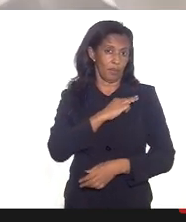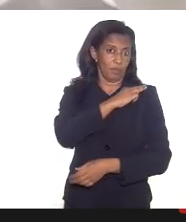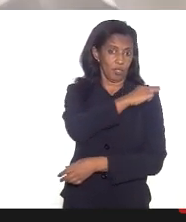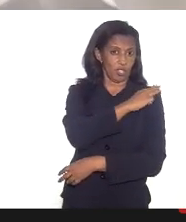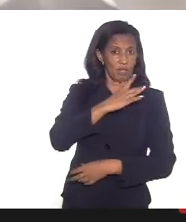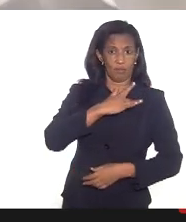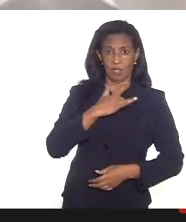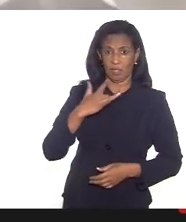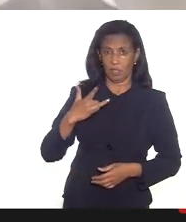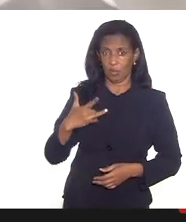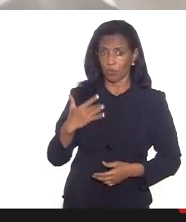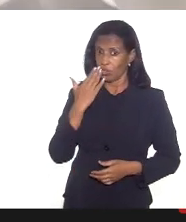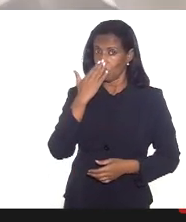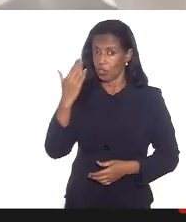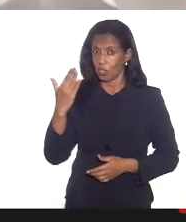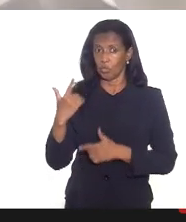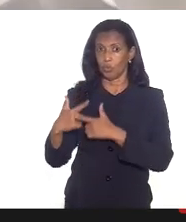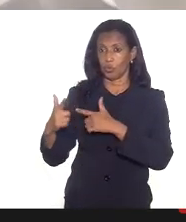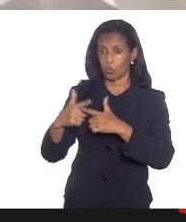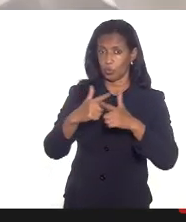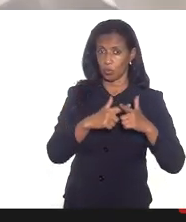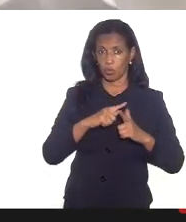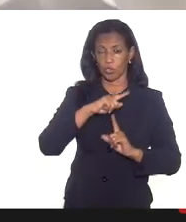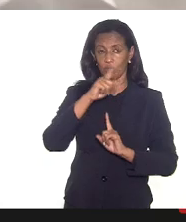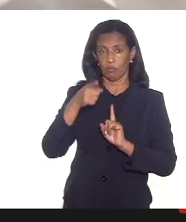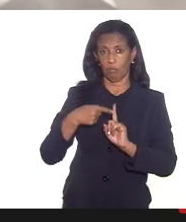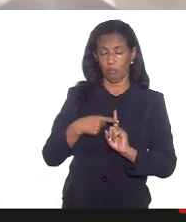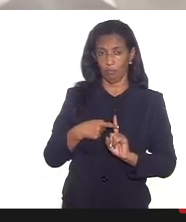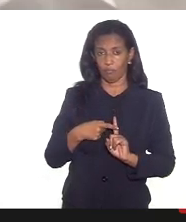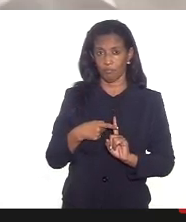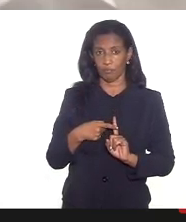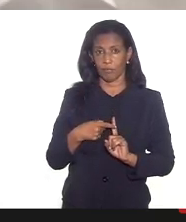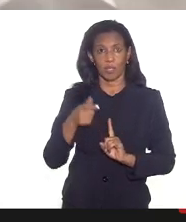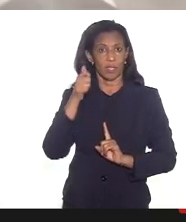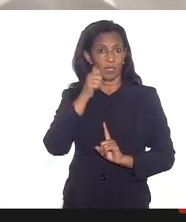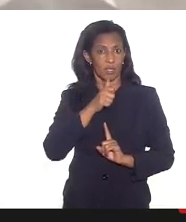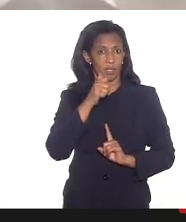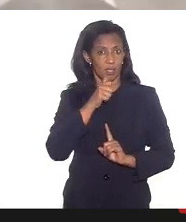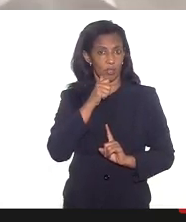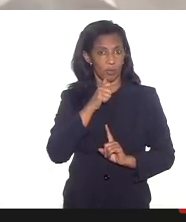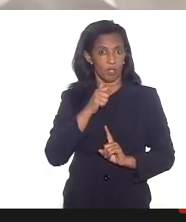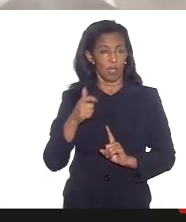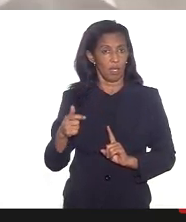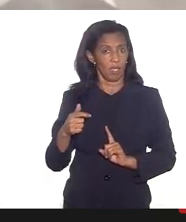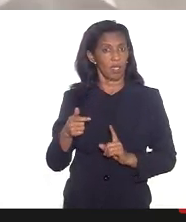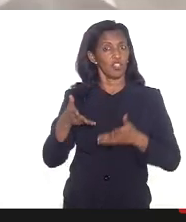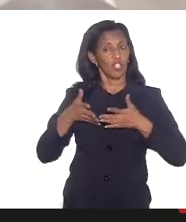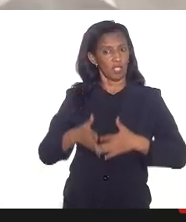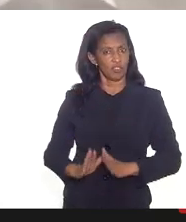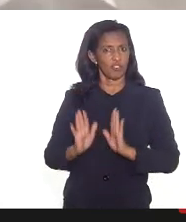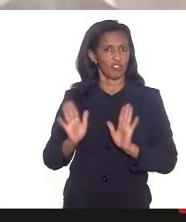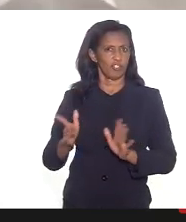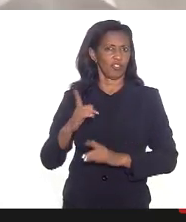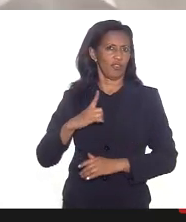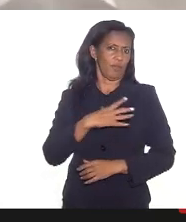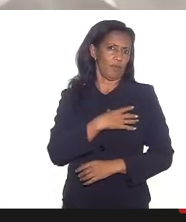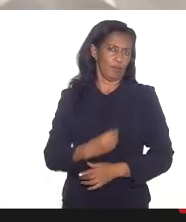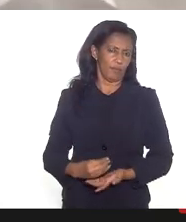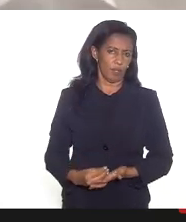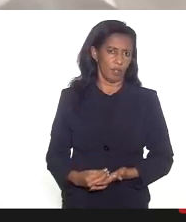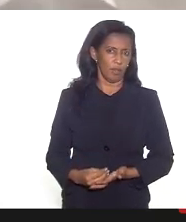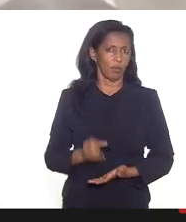diante dos casos de gestante e das mulheres na situação por pele se e